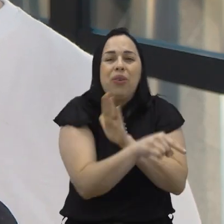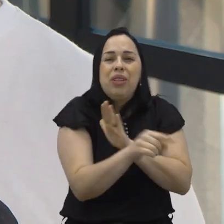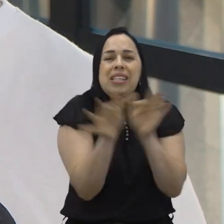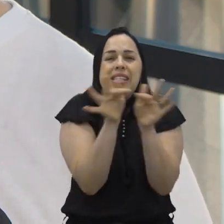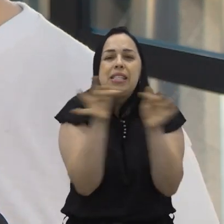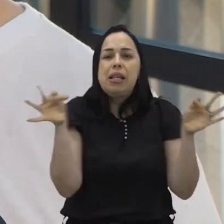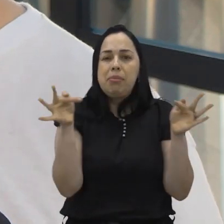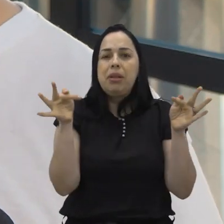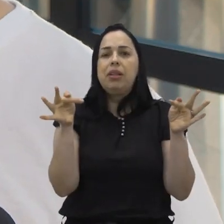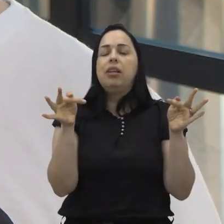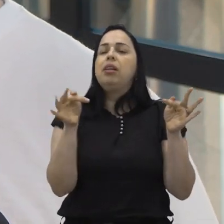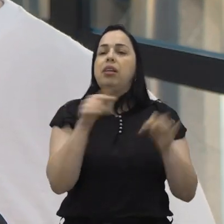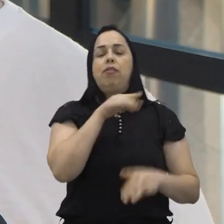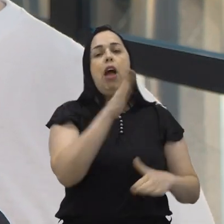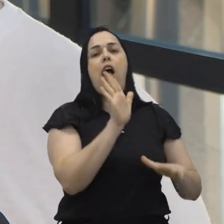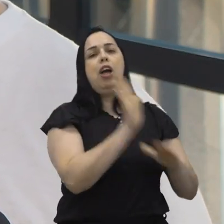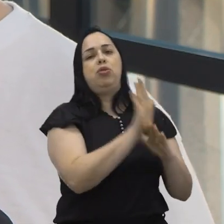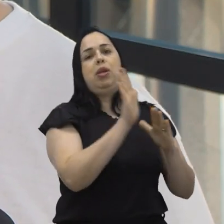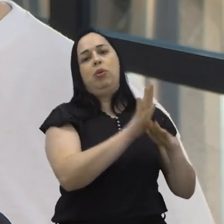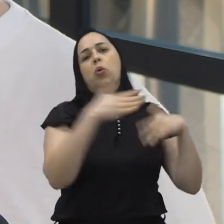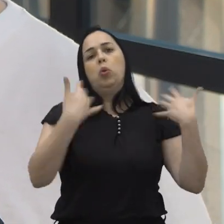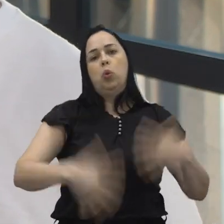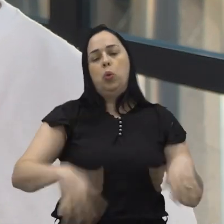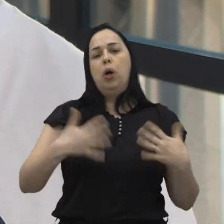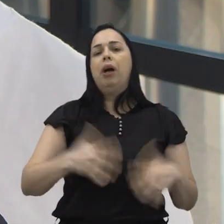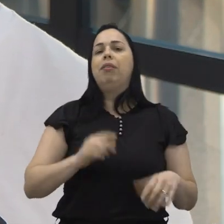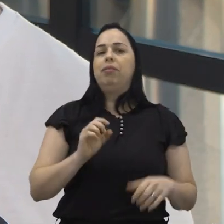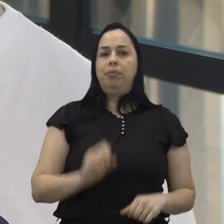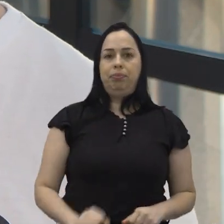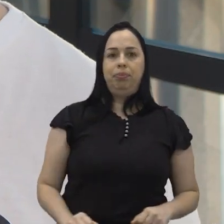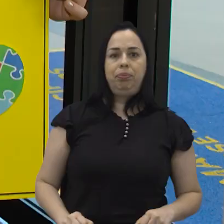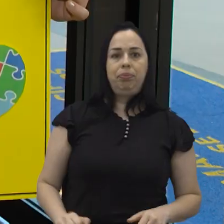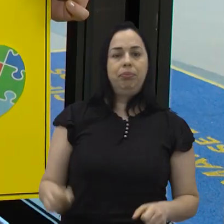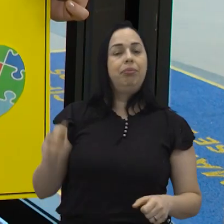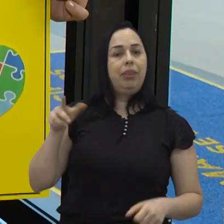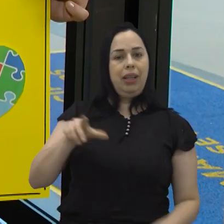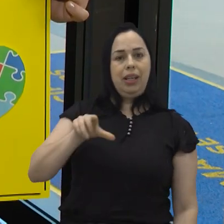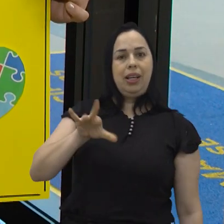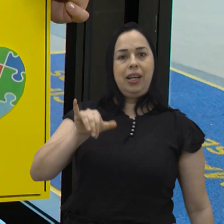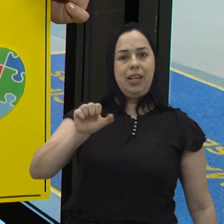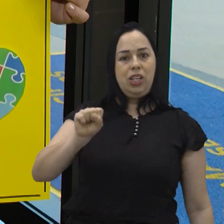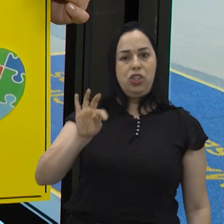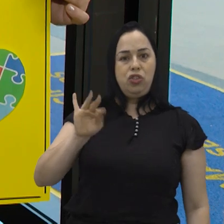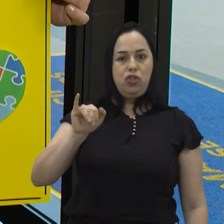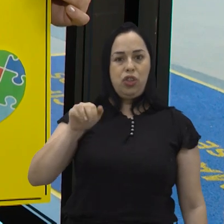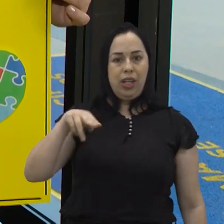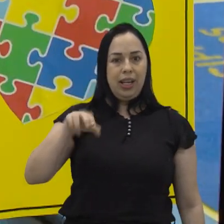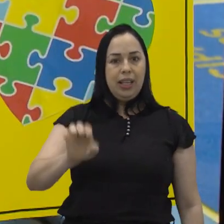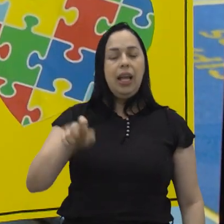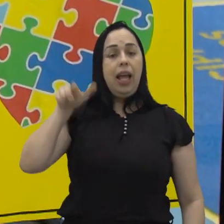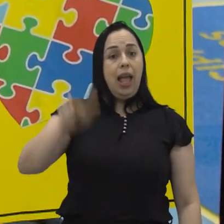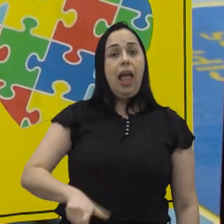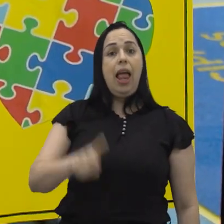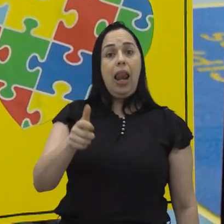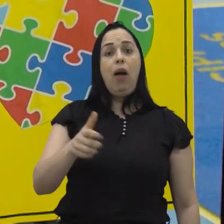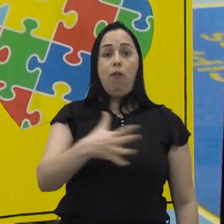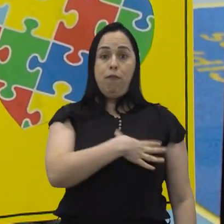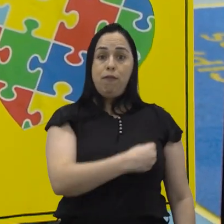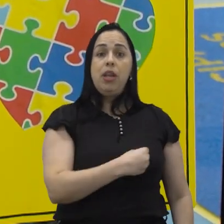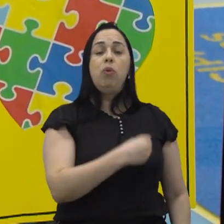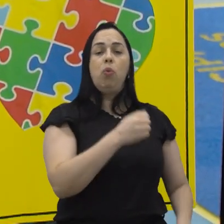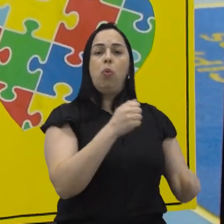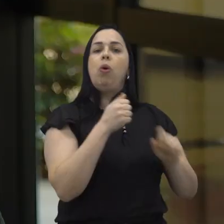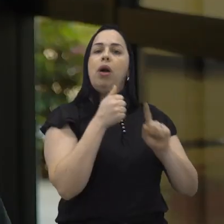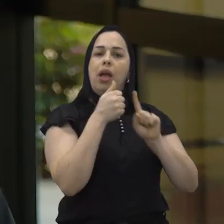pergunta dessa você pode fazer uma grande diferença na vida, no dia daquela pessoa. A Cristiane, mãe atípica, entende bem